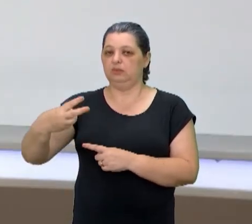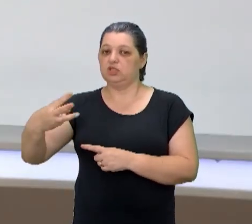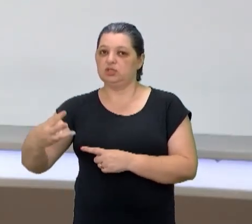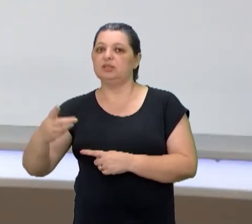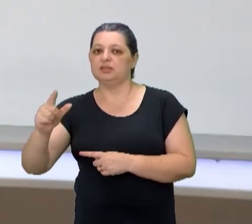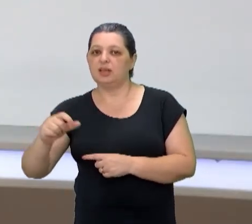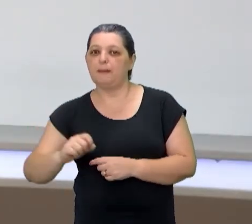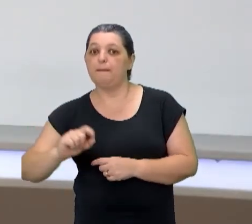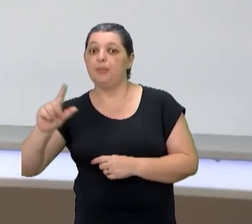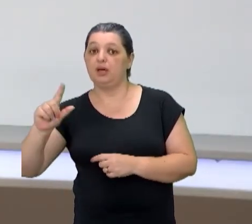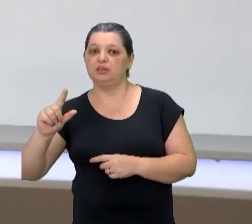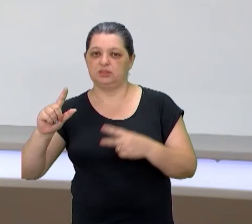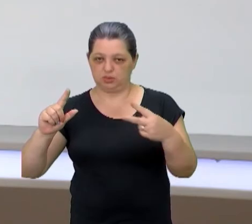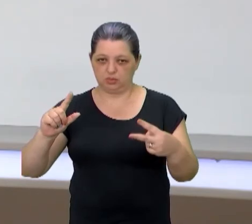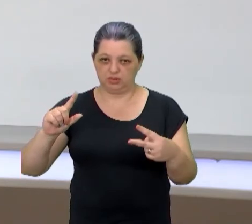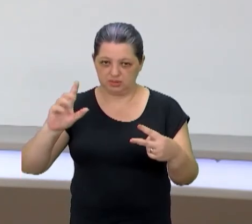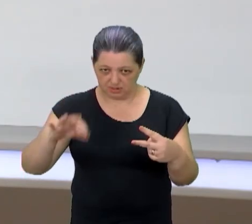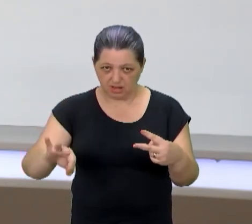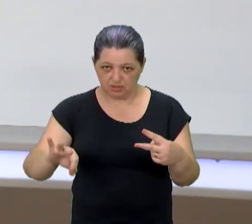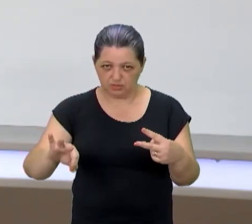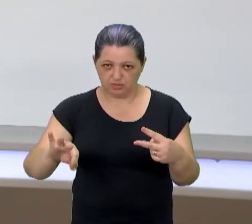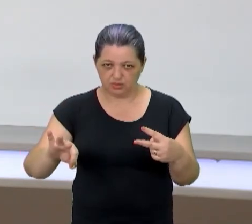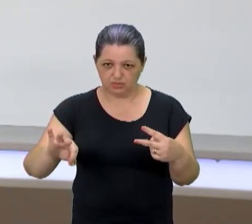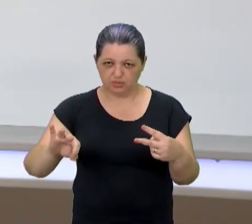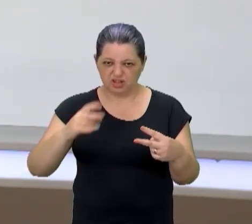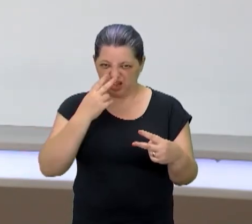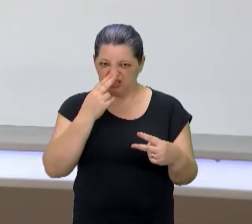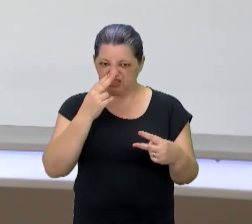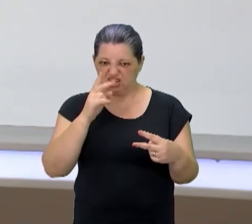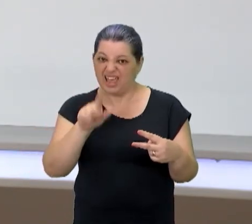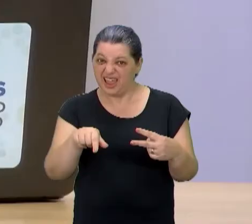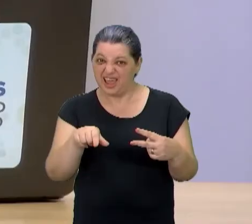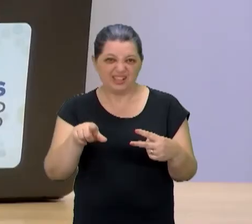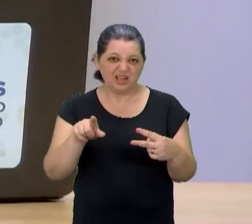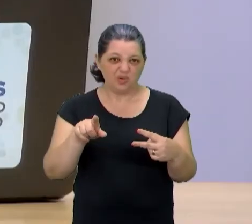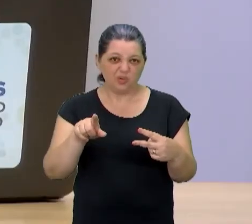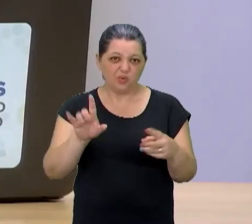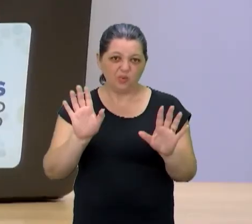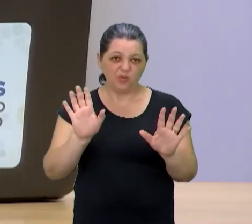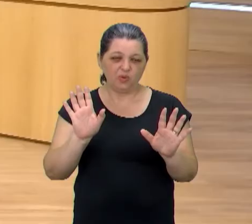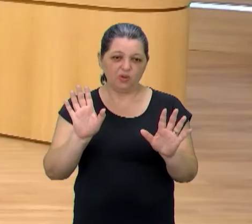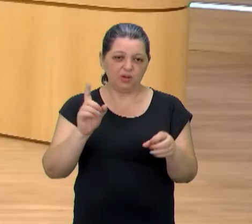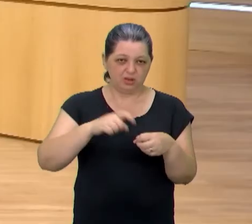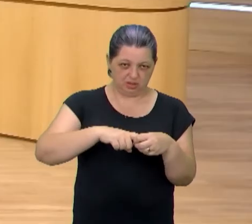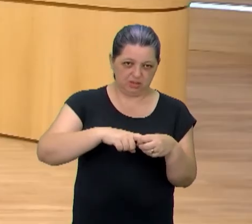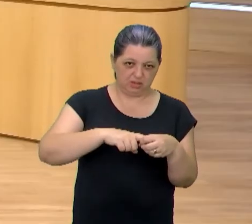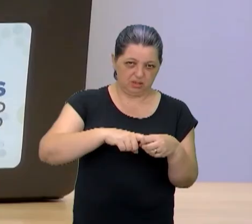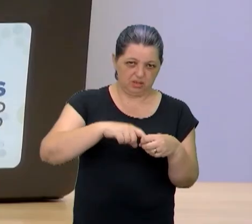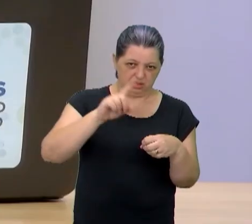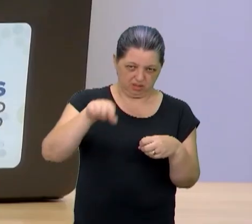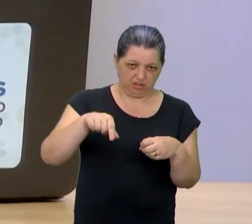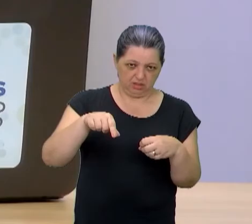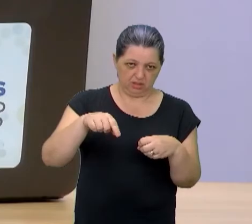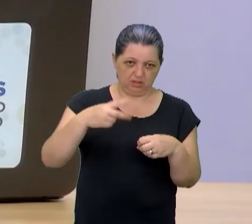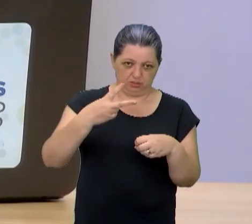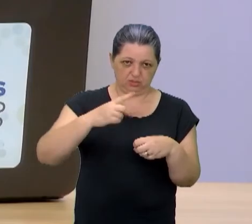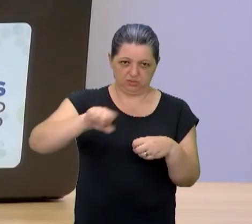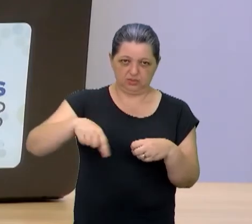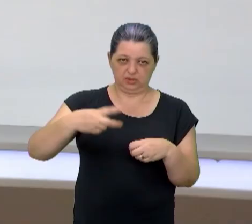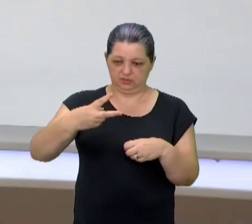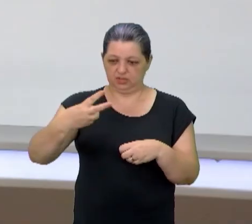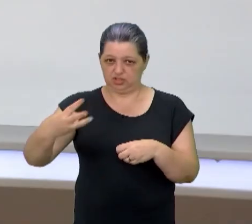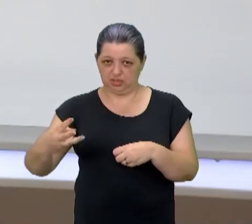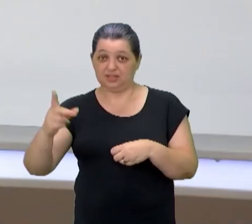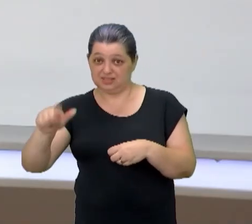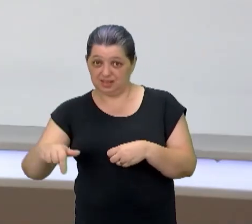2,23 é maior que 2, não é, Fabiana? Você acha que é? Volta. 2,23 é maior que 2? Sim. Então,